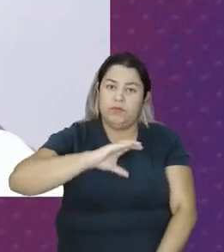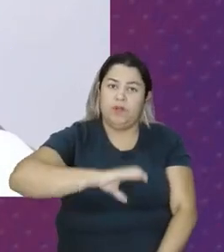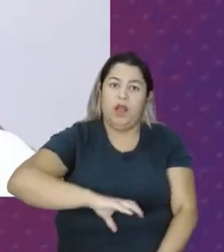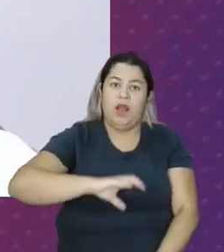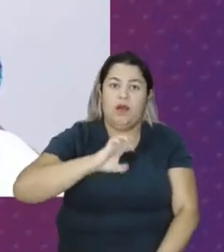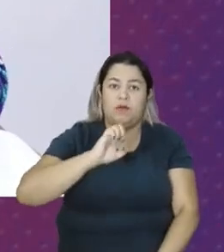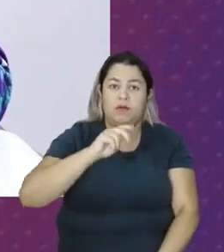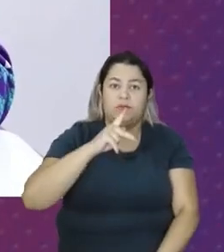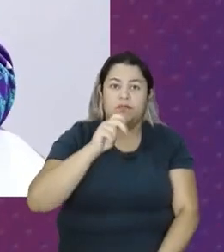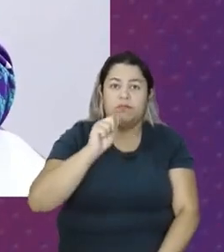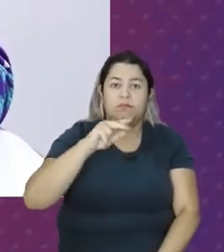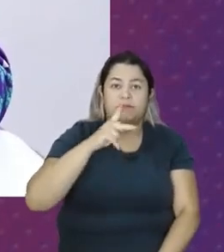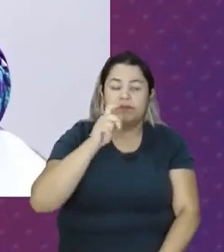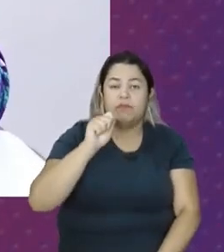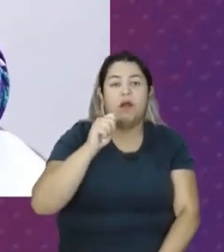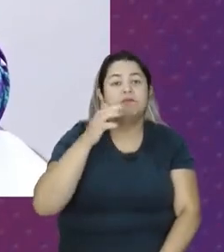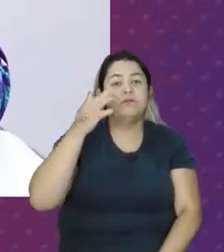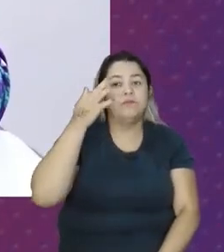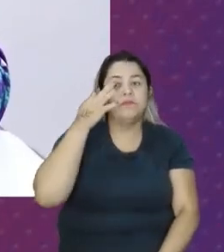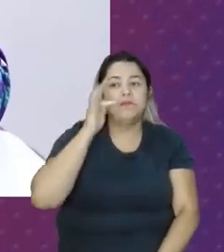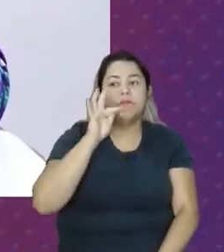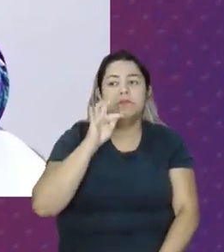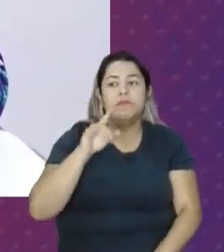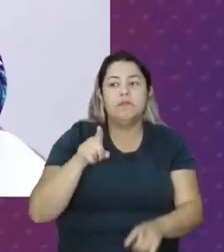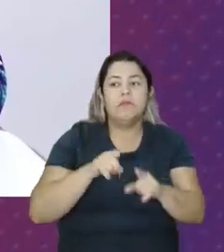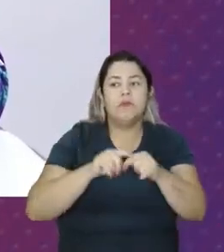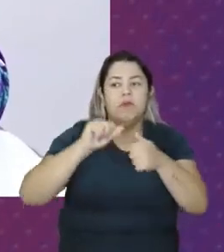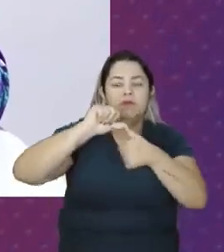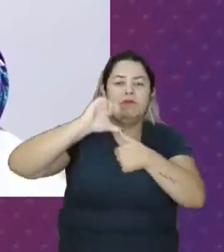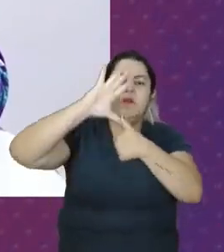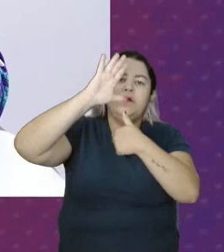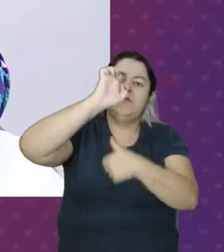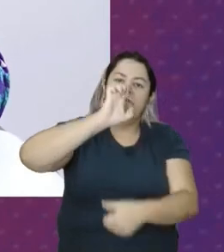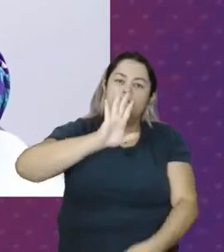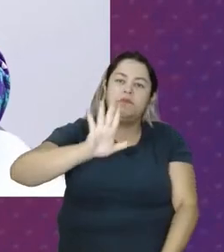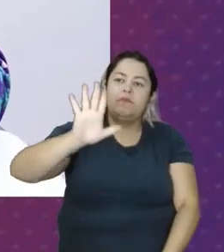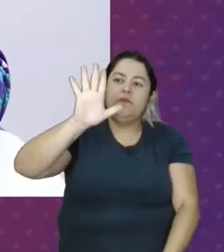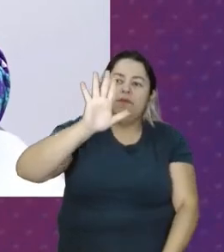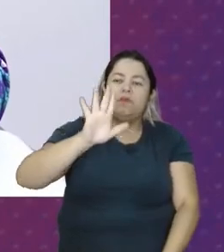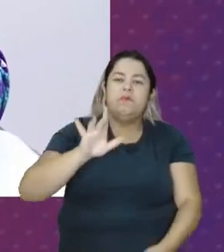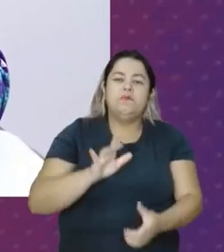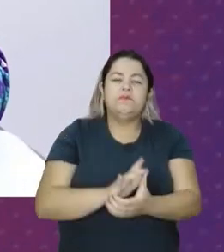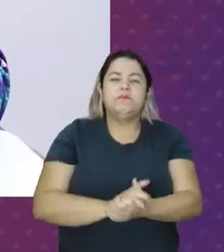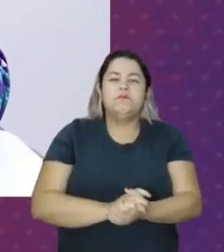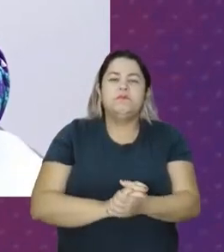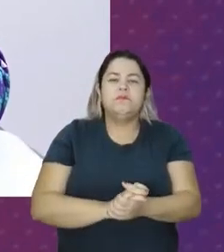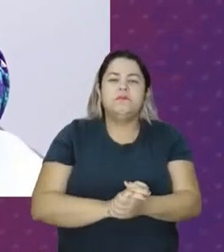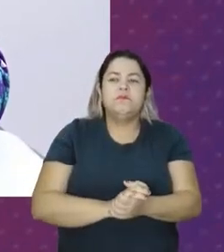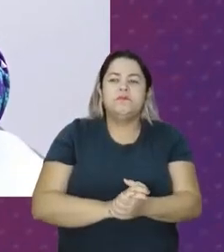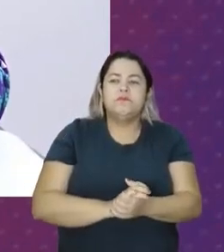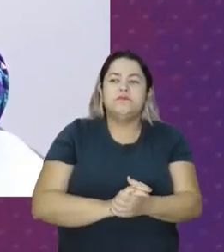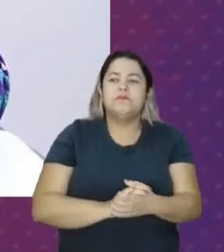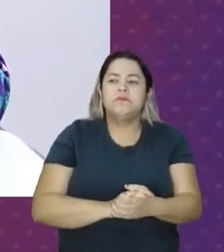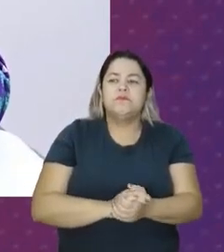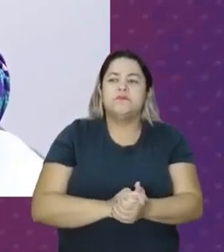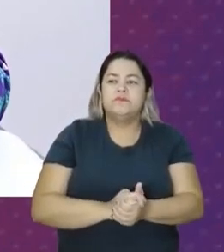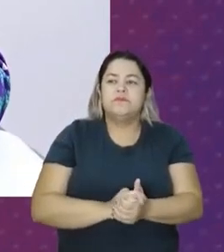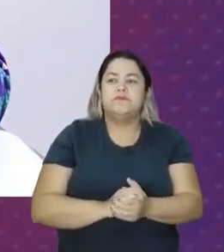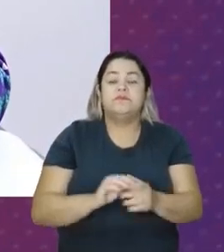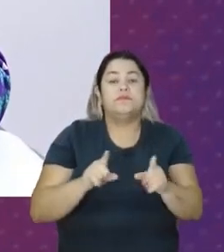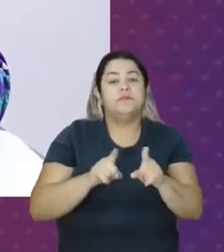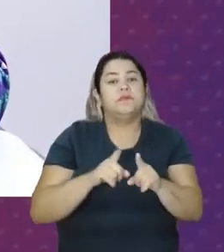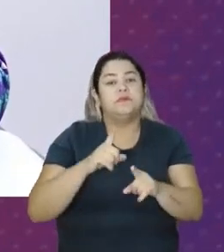Espanha, França, quase todo o continente europeu, quando usou